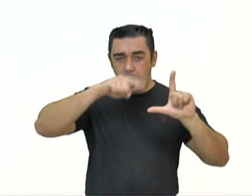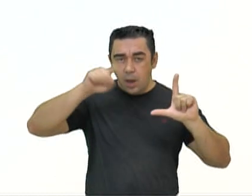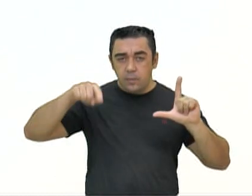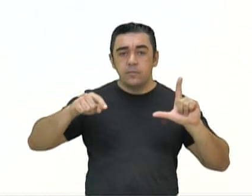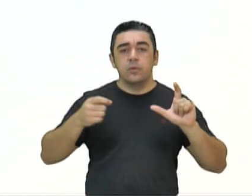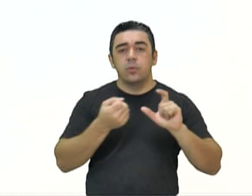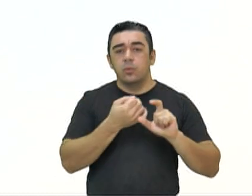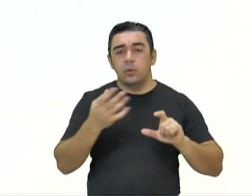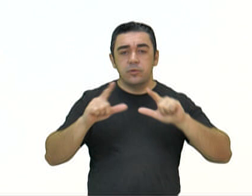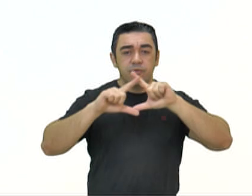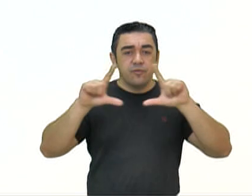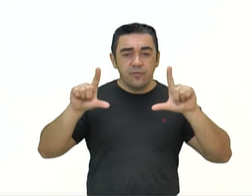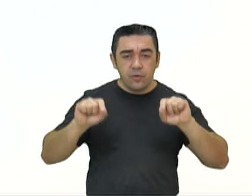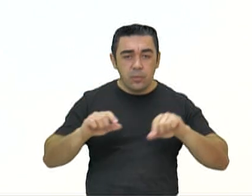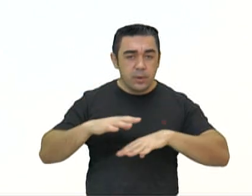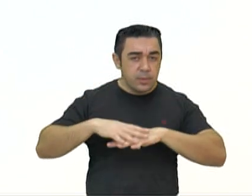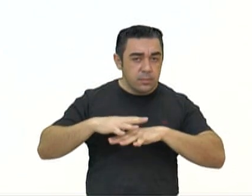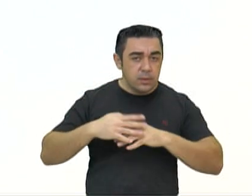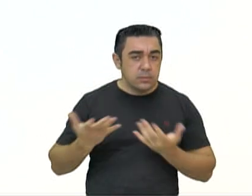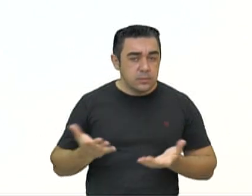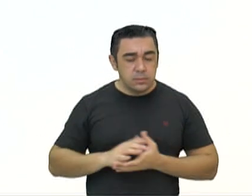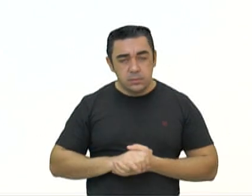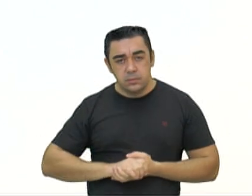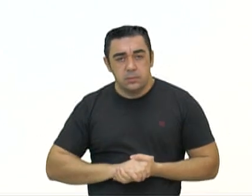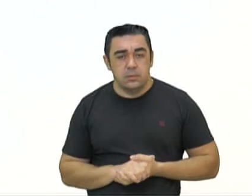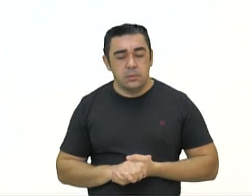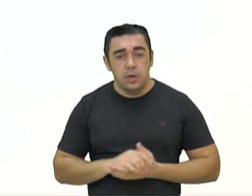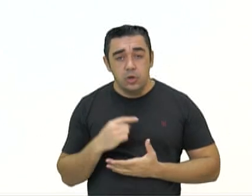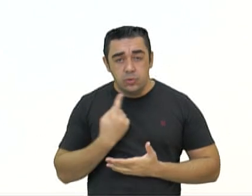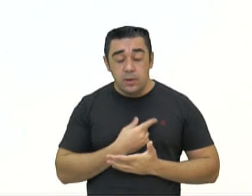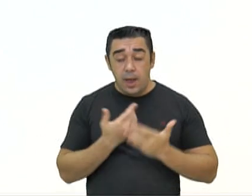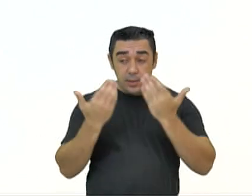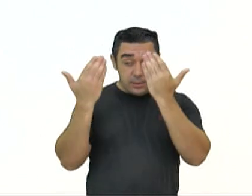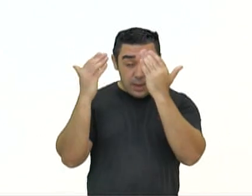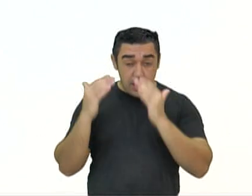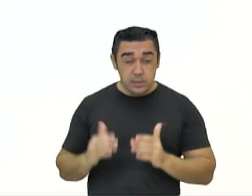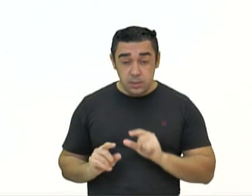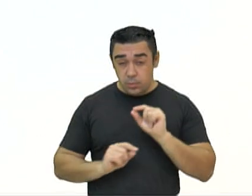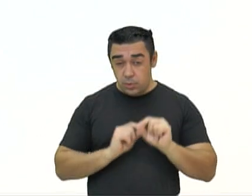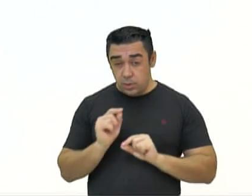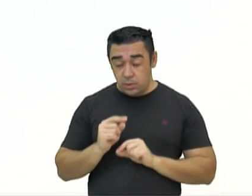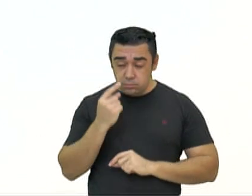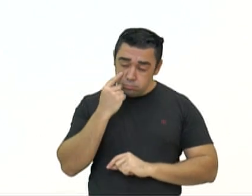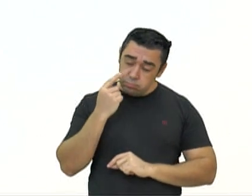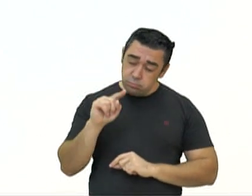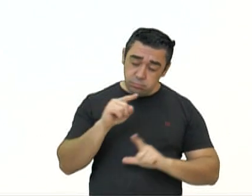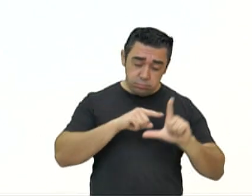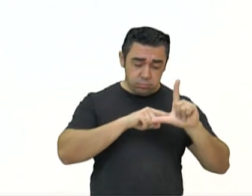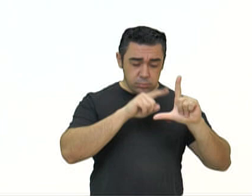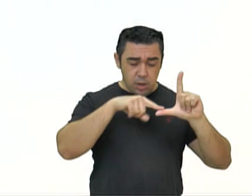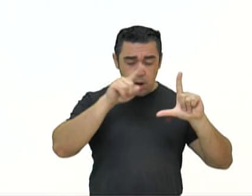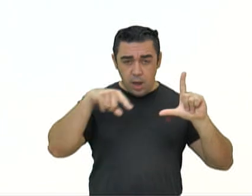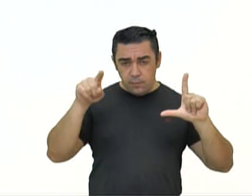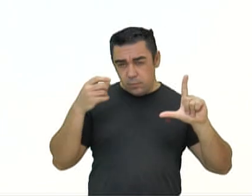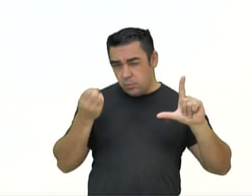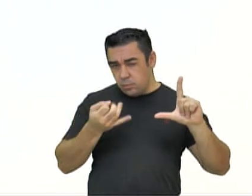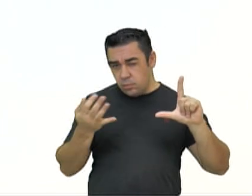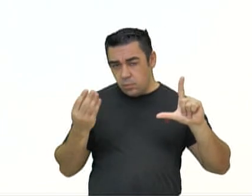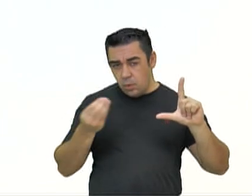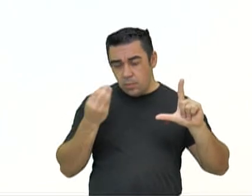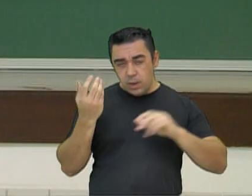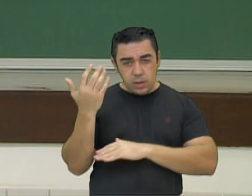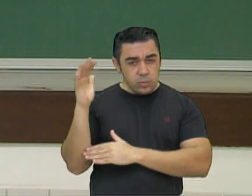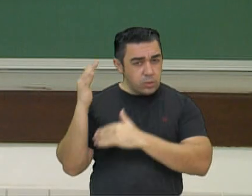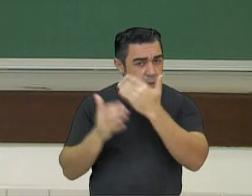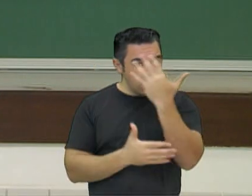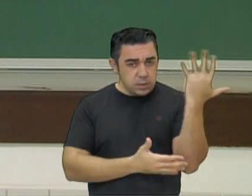matemáticas. Então, o que a gente faz normalmente? Nós analisamos, né, graficamente o comportamento da natureza